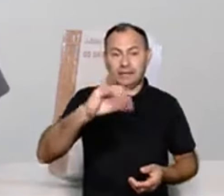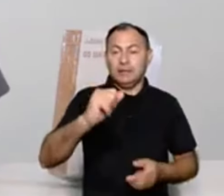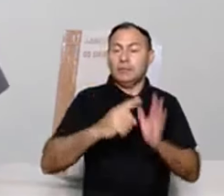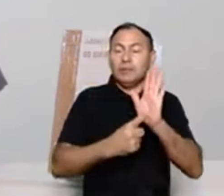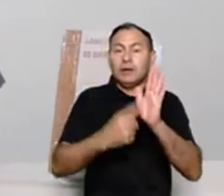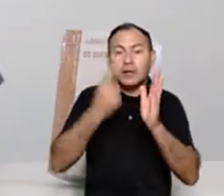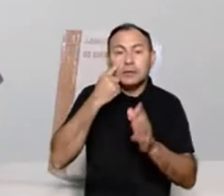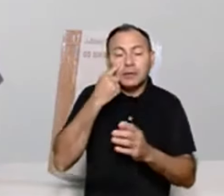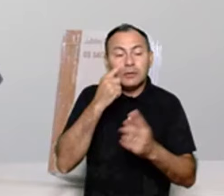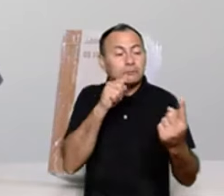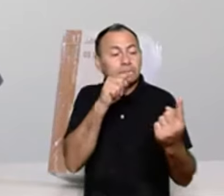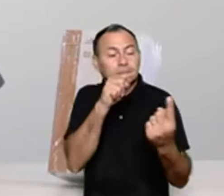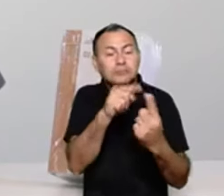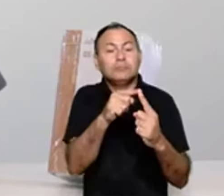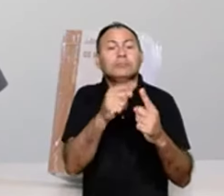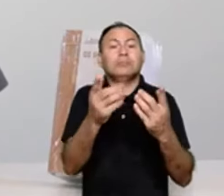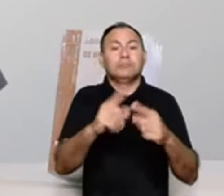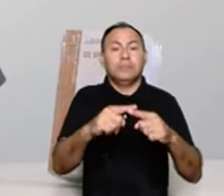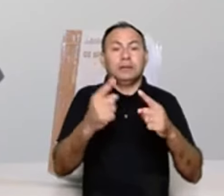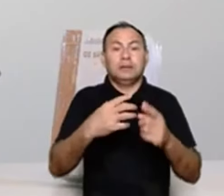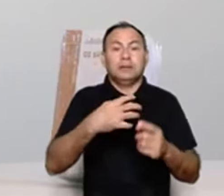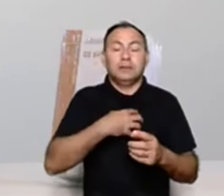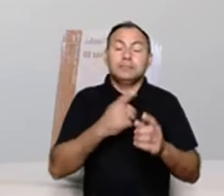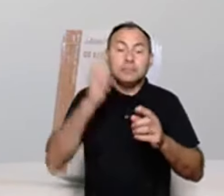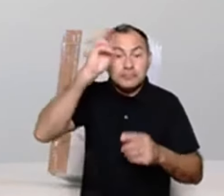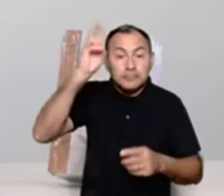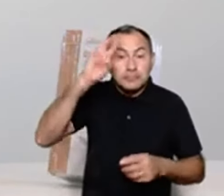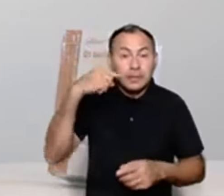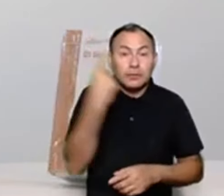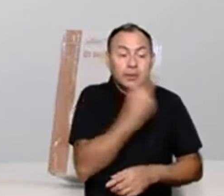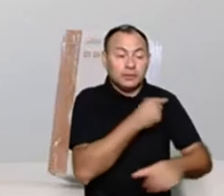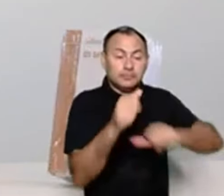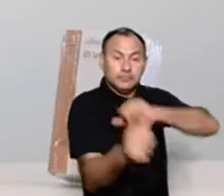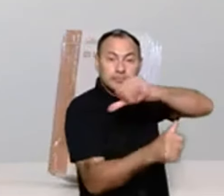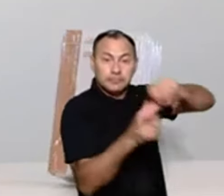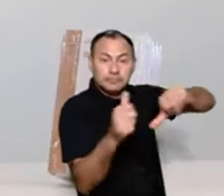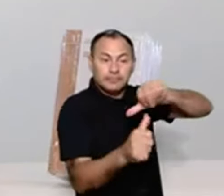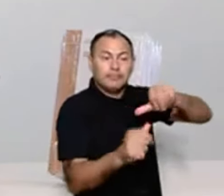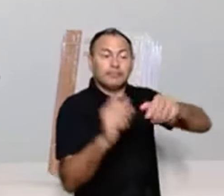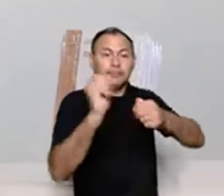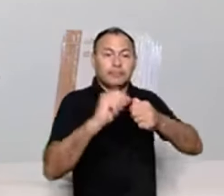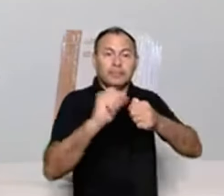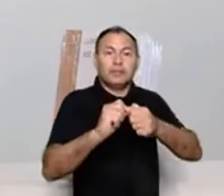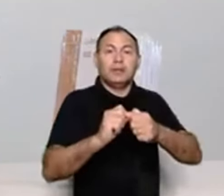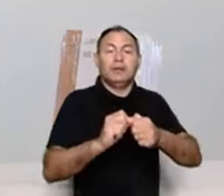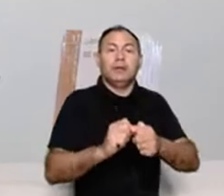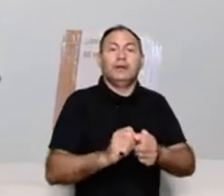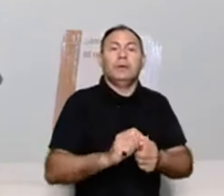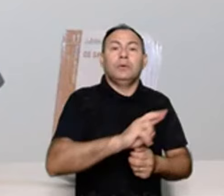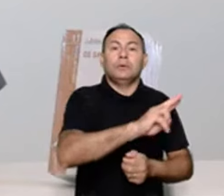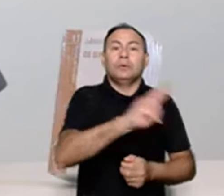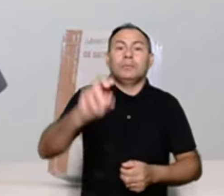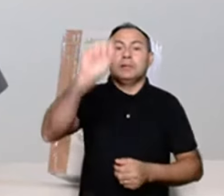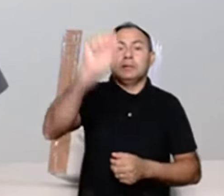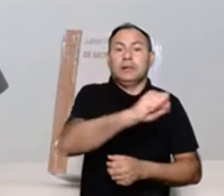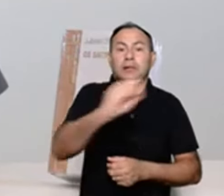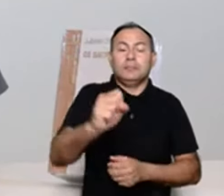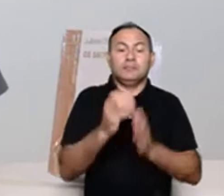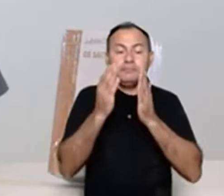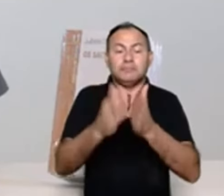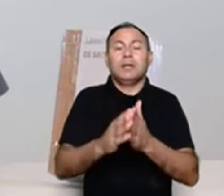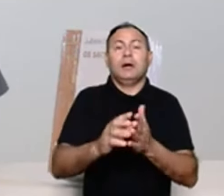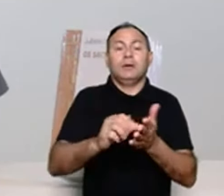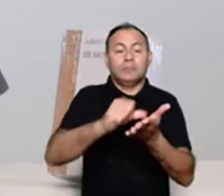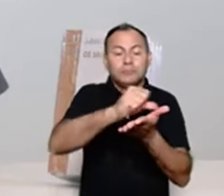fórmula, na sua objetividade, mas recorda para nós a mudança que foi feita do nome, do sacramento da